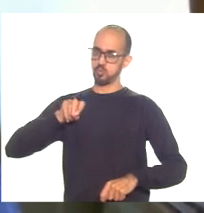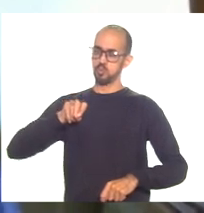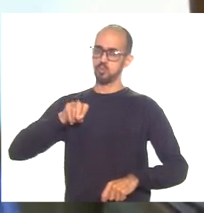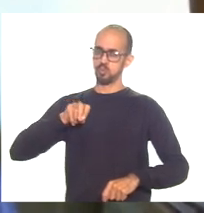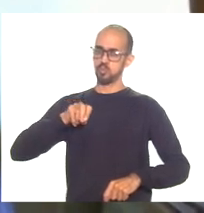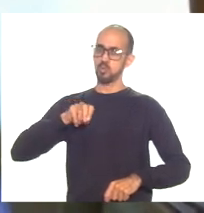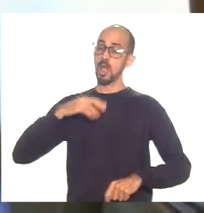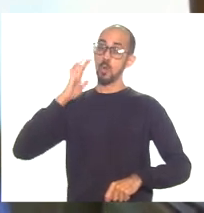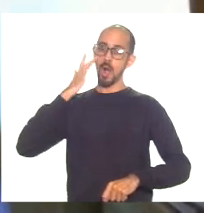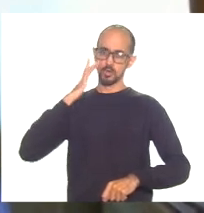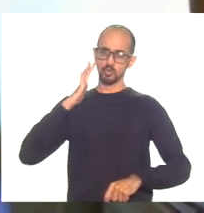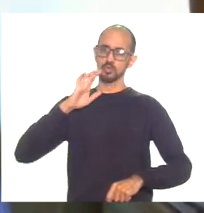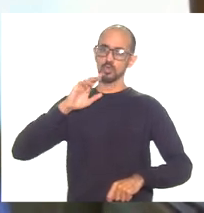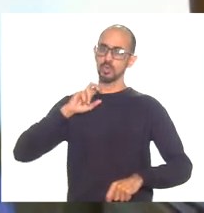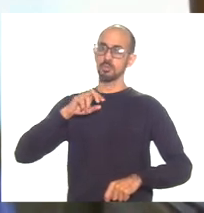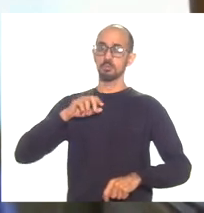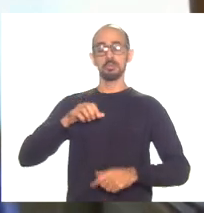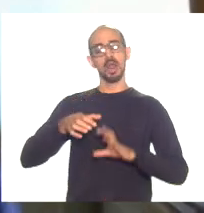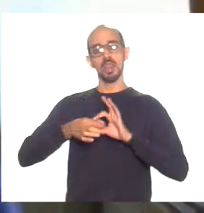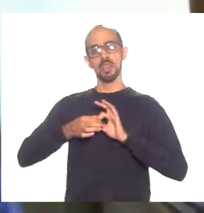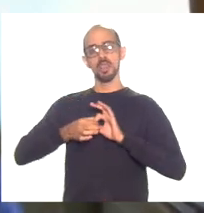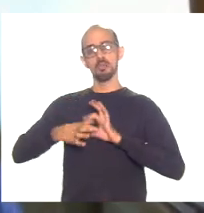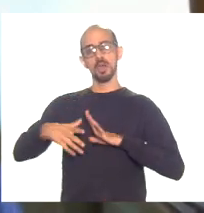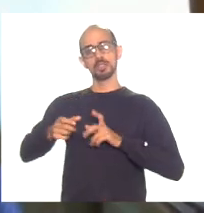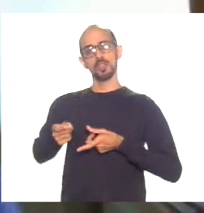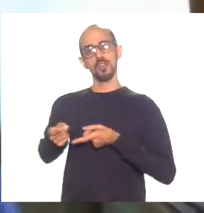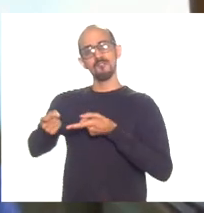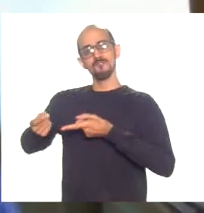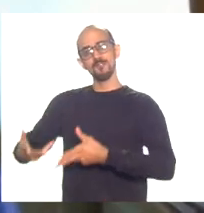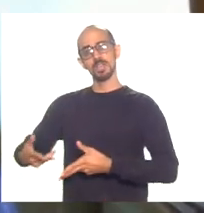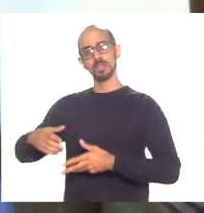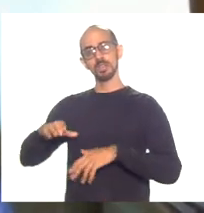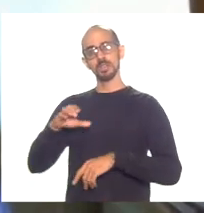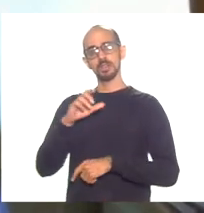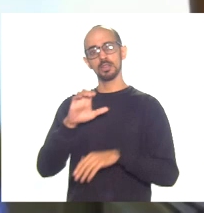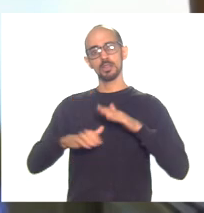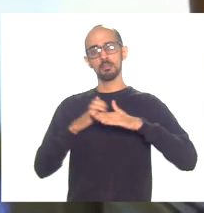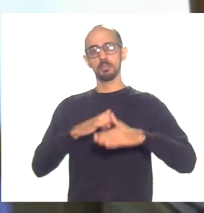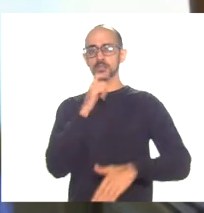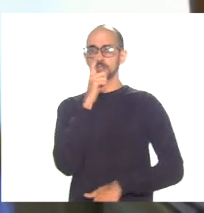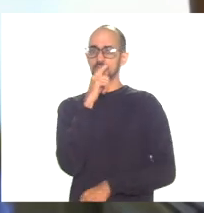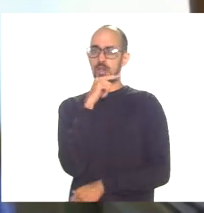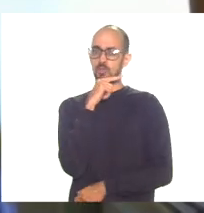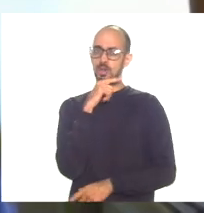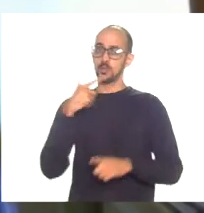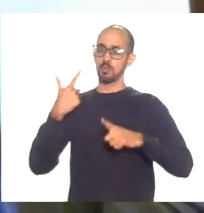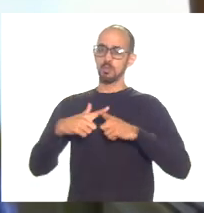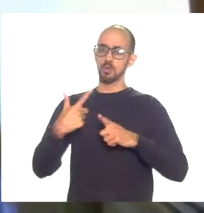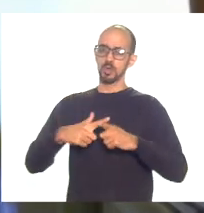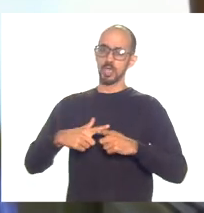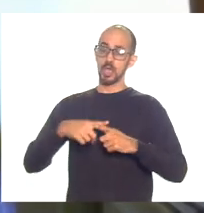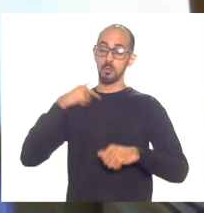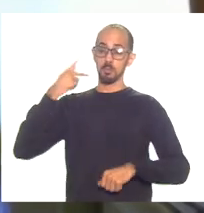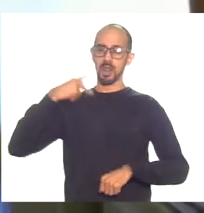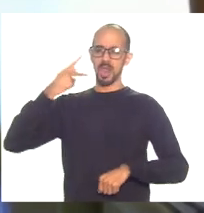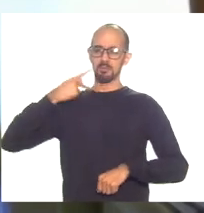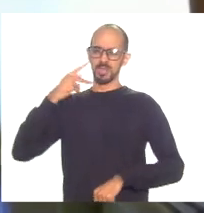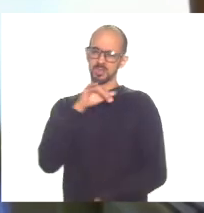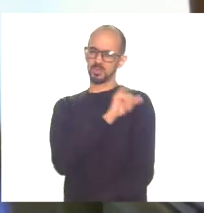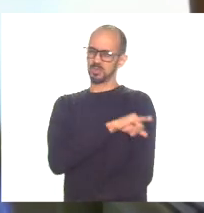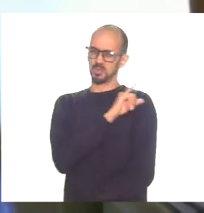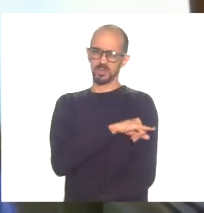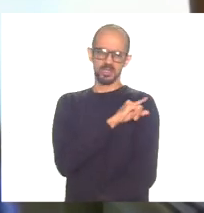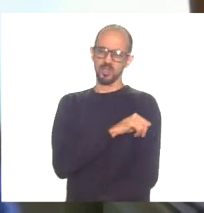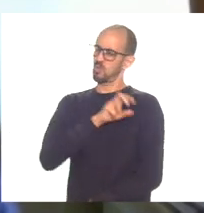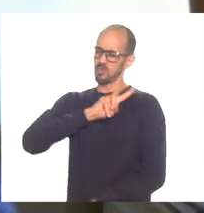um não à concessão da SEDAI à iniciativa privada, porque o Parlamento Fluminense ele não vai